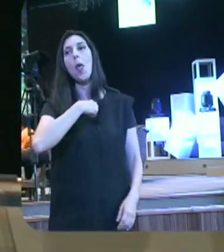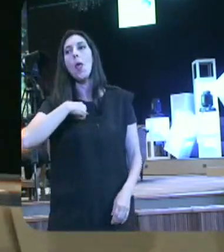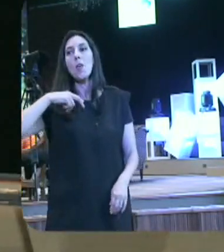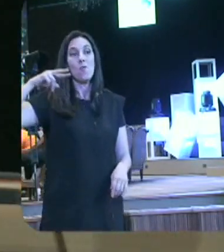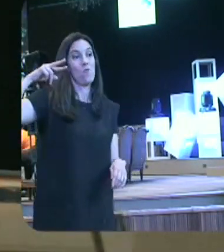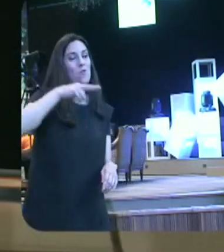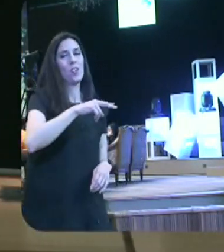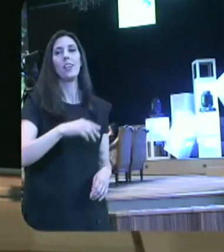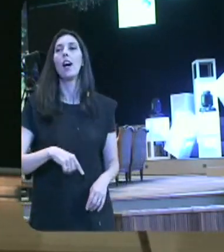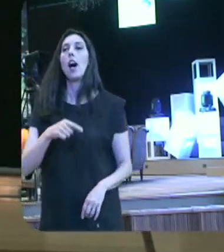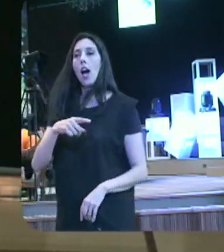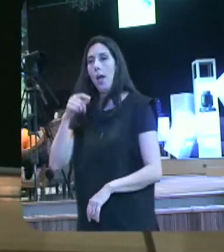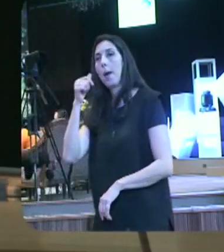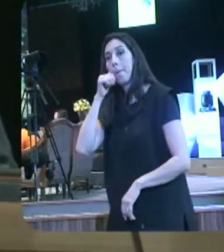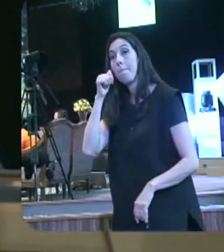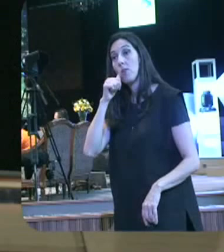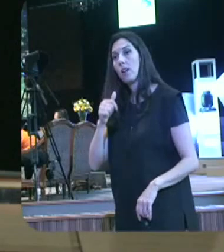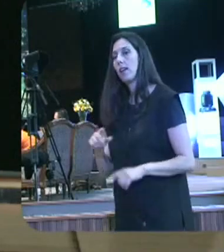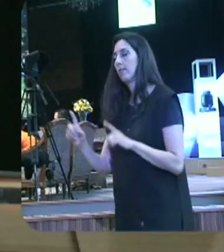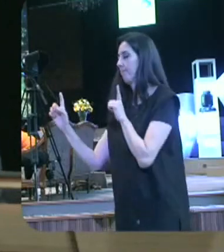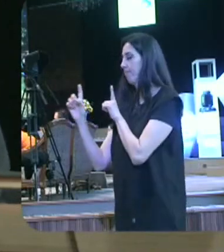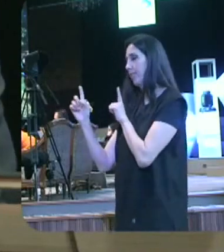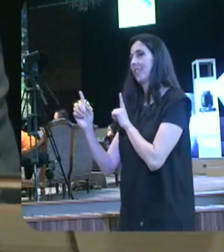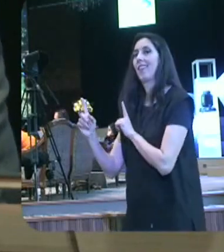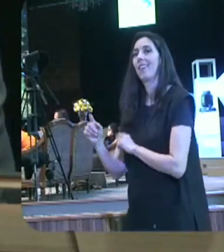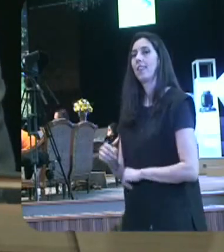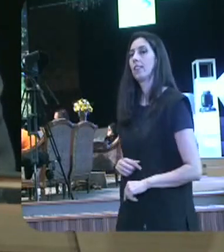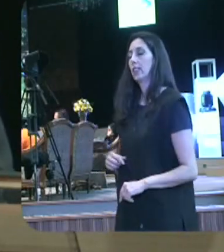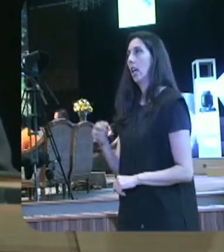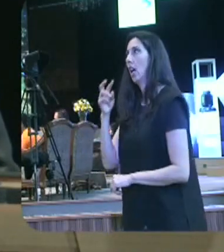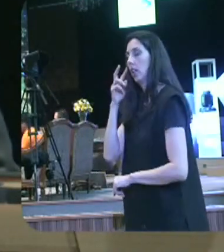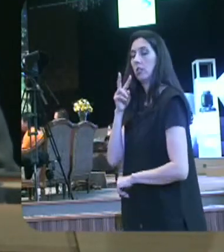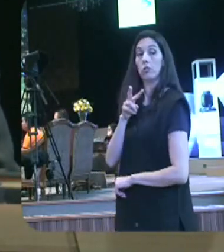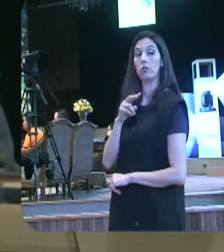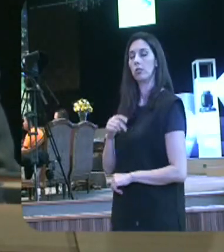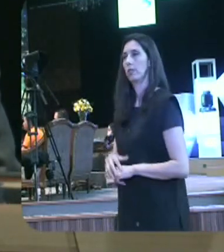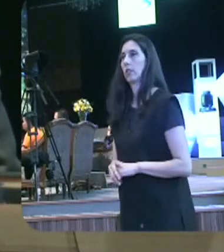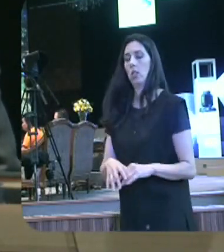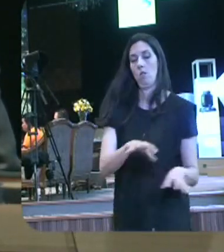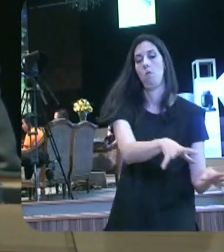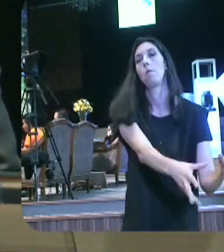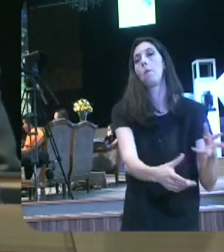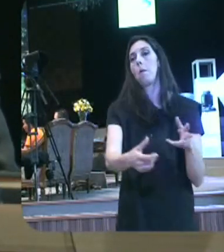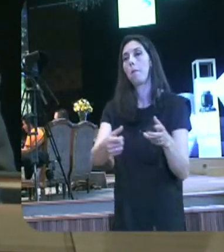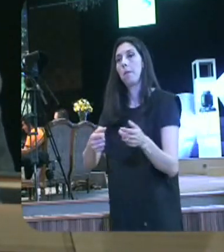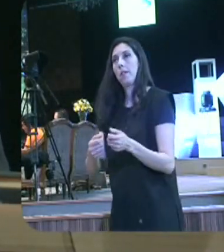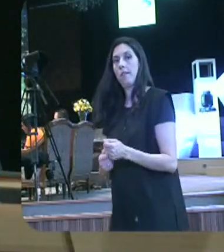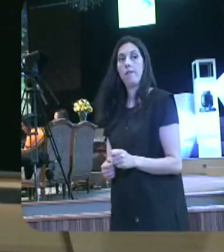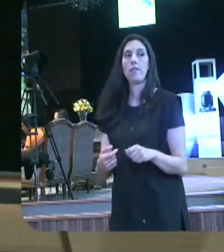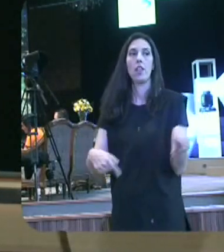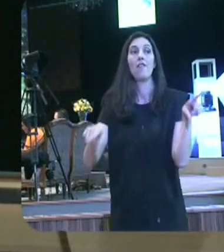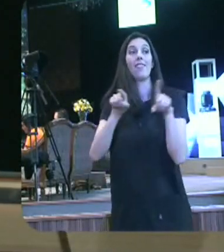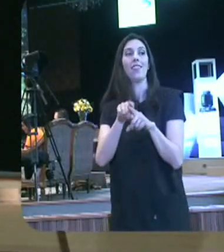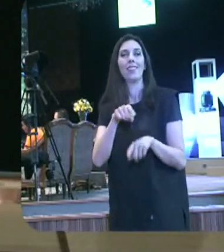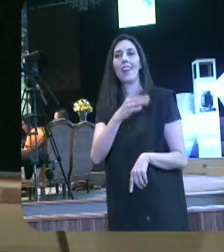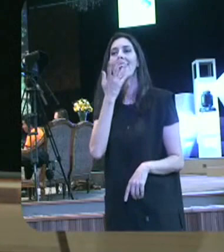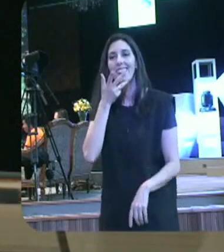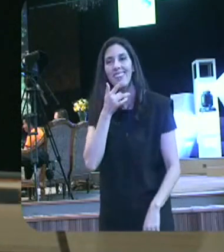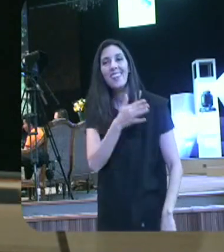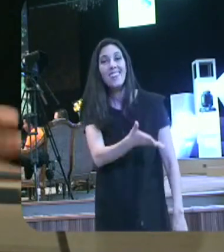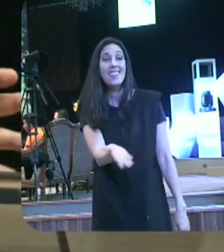ela levantava e ia lá, pegava a criança. Tinha algum perigo, estava lá mexendo. Da mesma maneira,